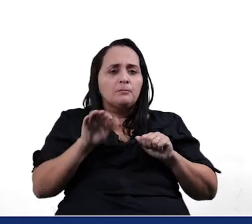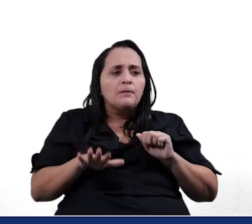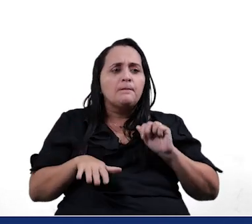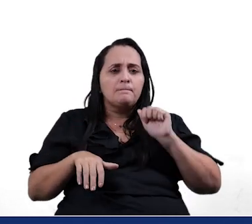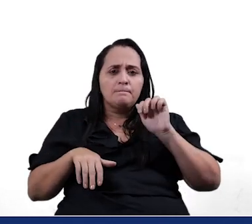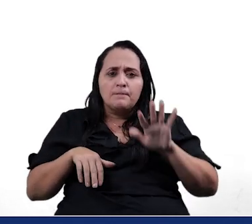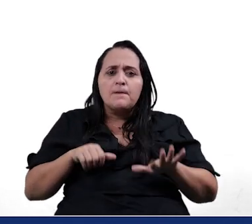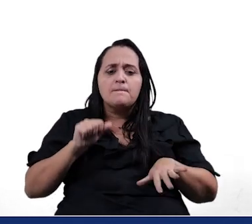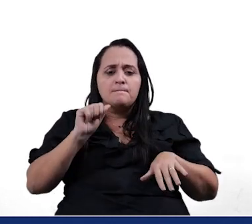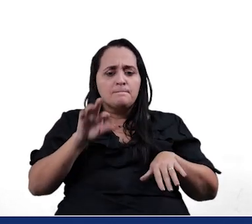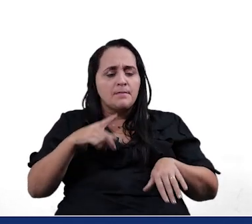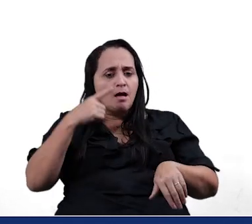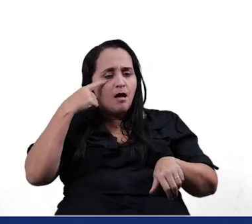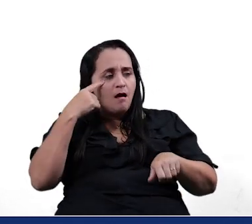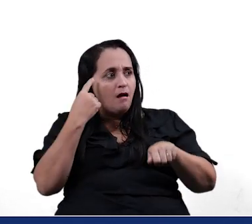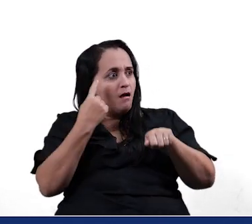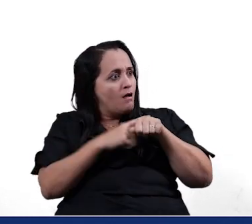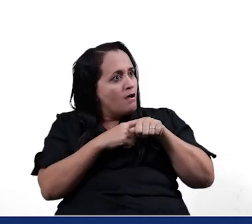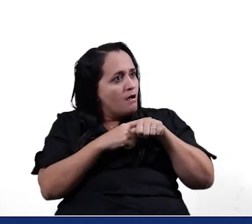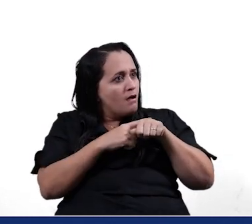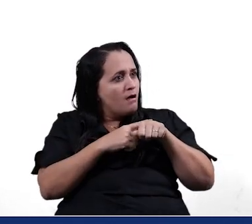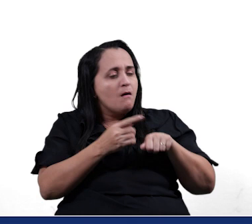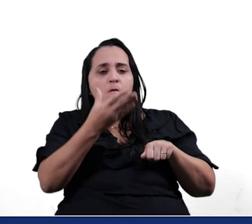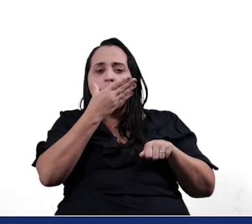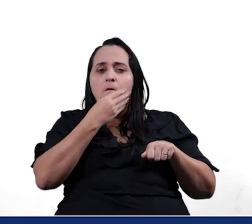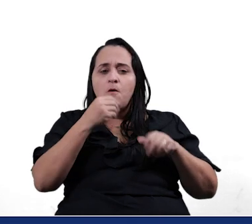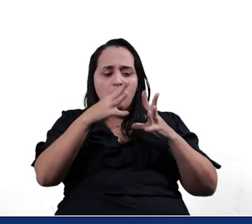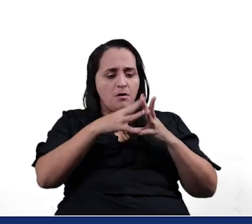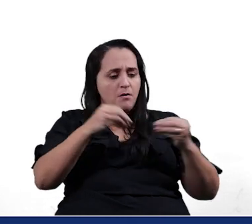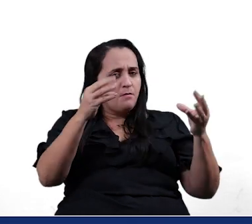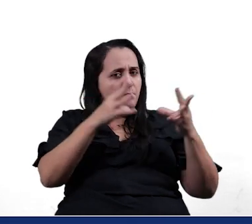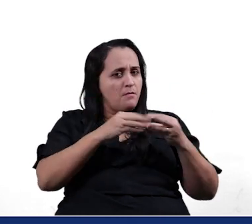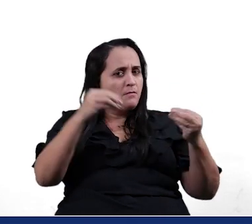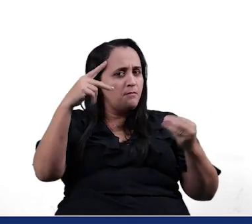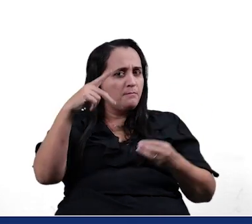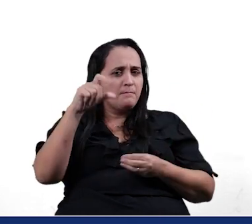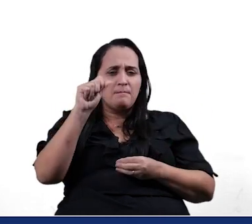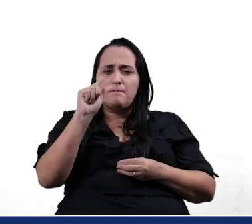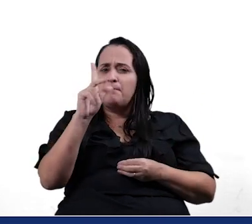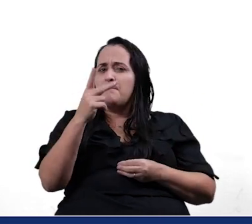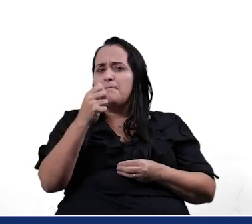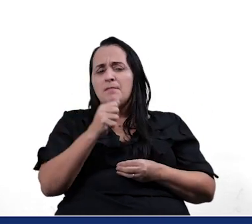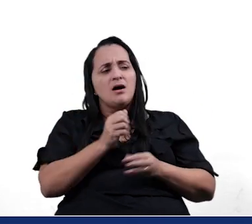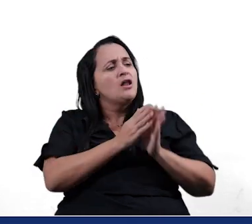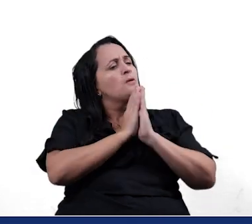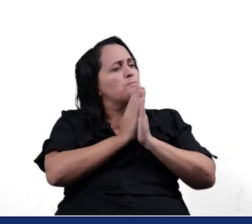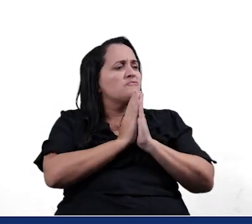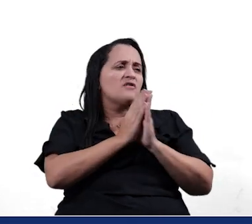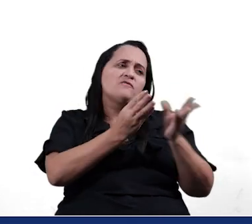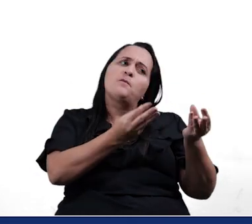homem com um feixe de palha e disse: "Por favor, me dê uma palha para fazer